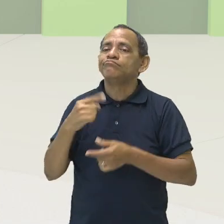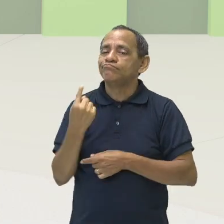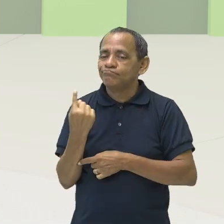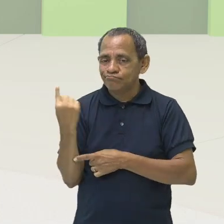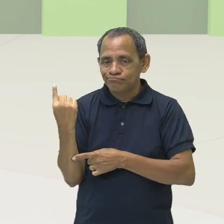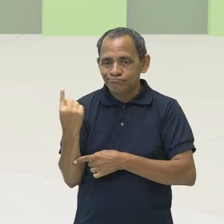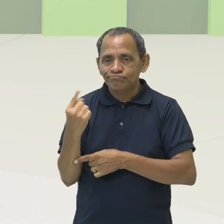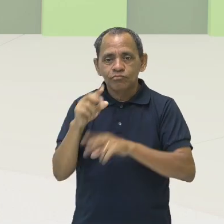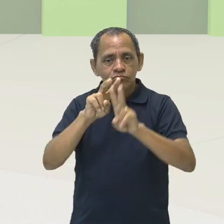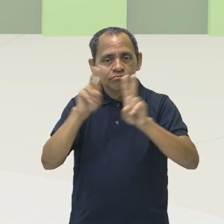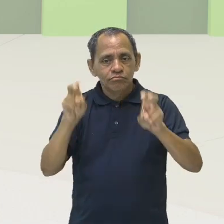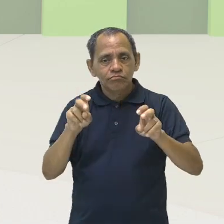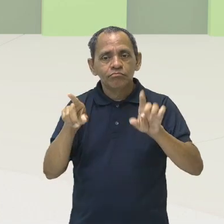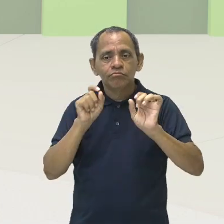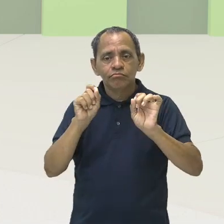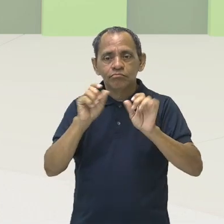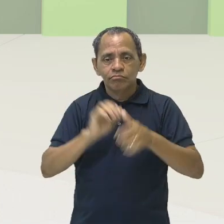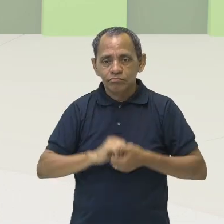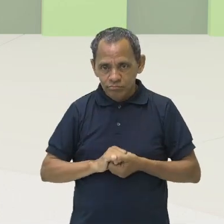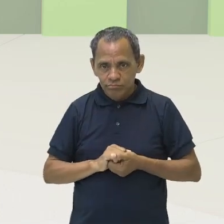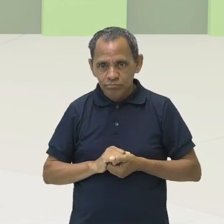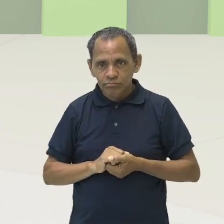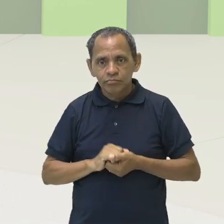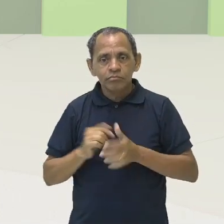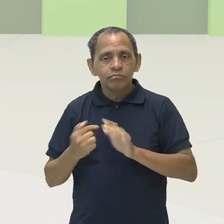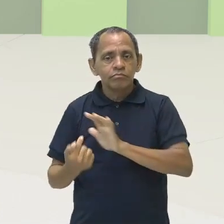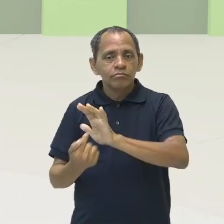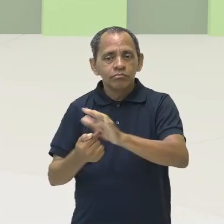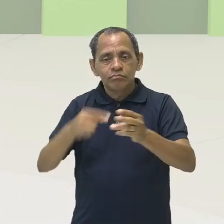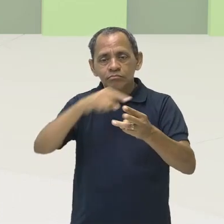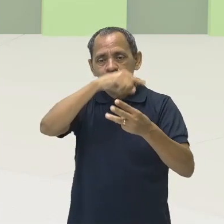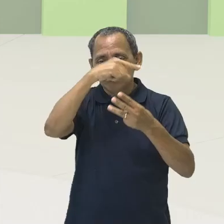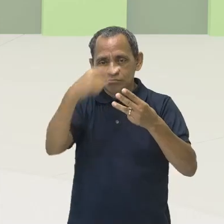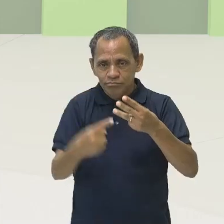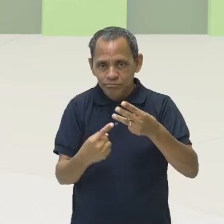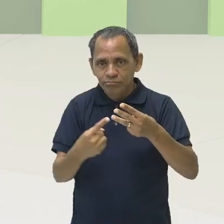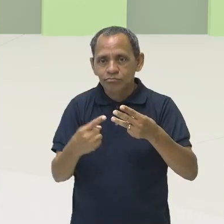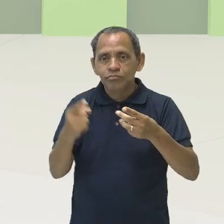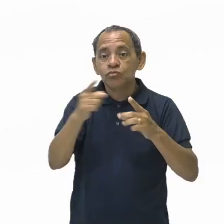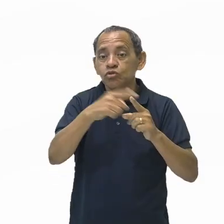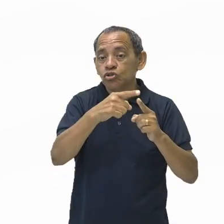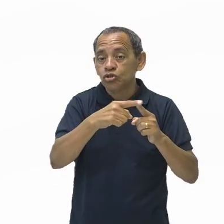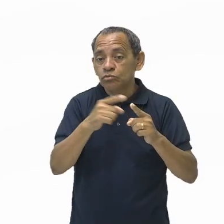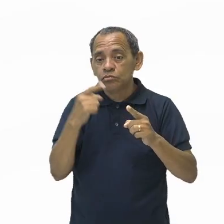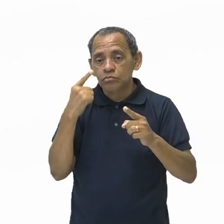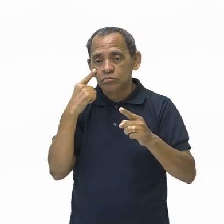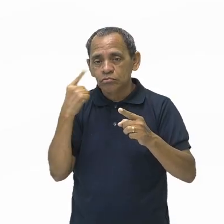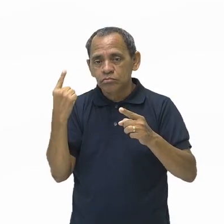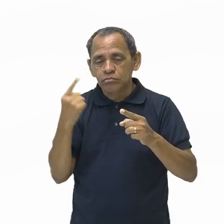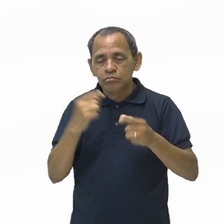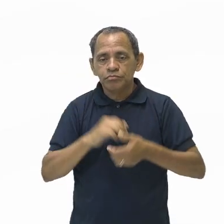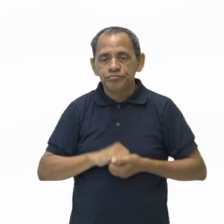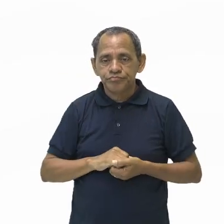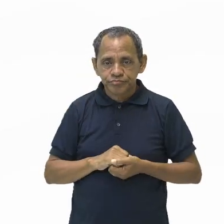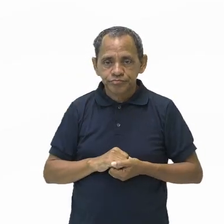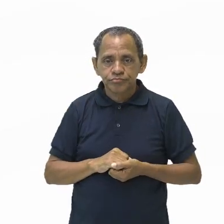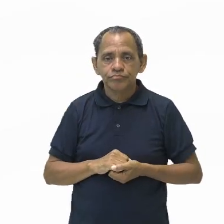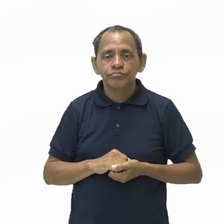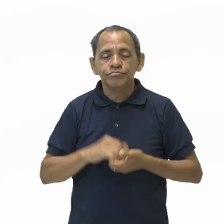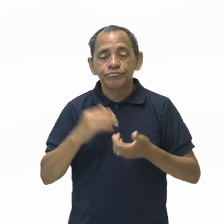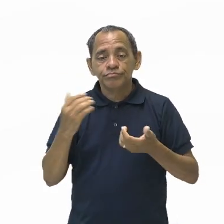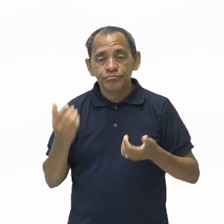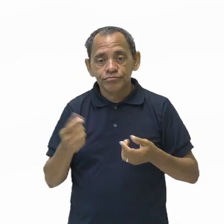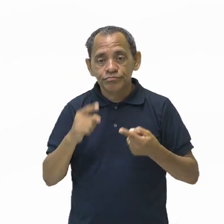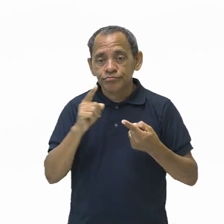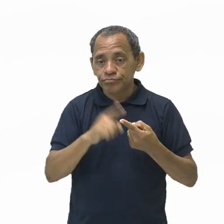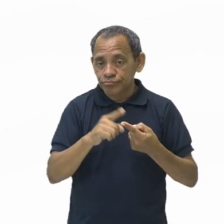as cadeias carbônicas, elas se apresentam de 3 maneiras aqui para a gente. Observem aqui na nossa cartela. Então,